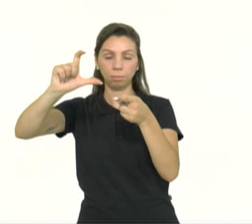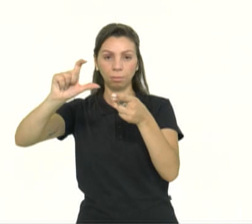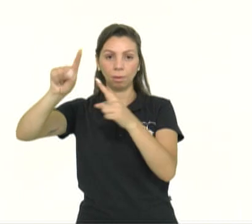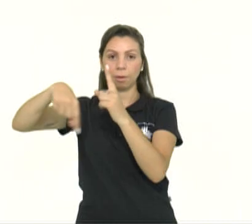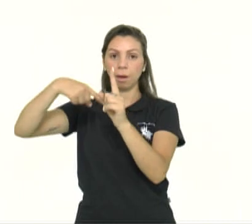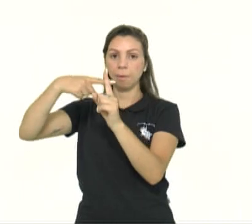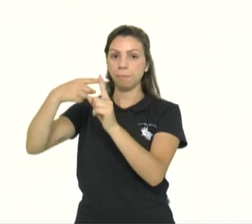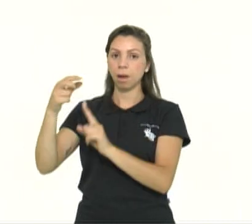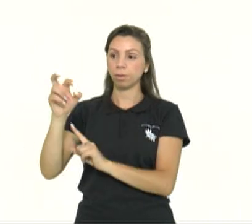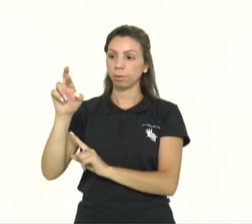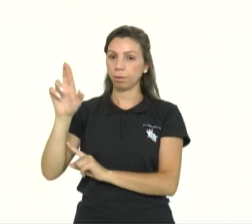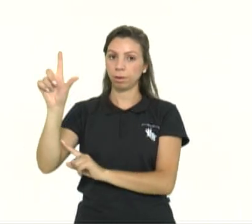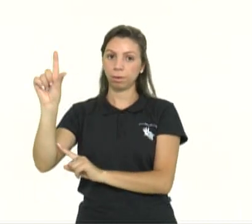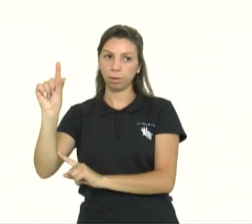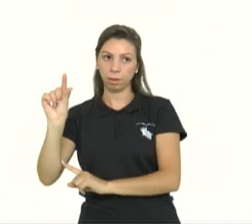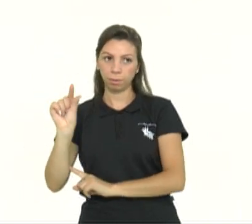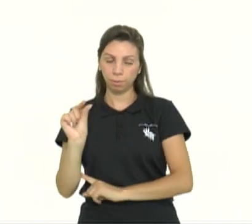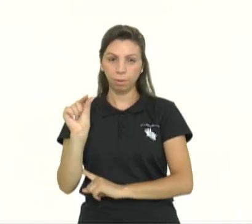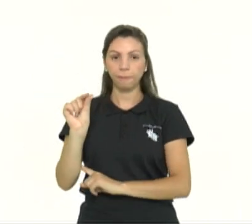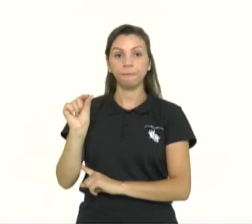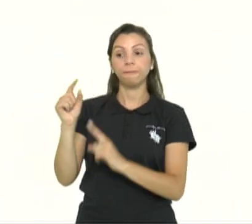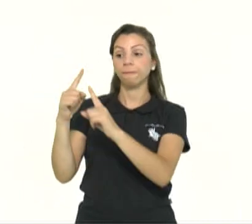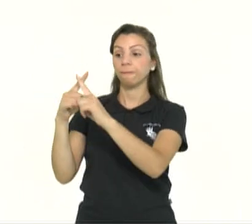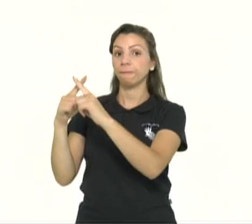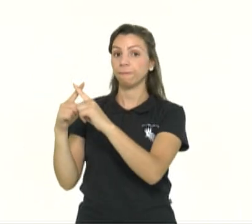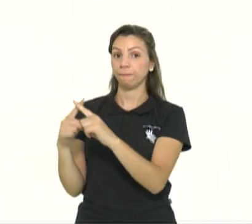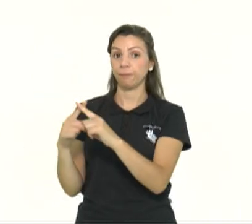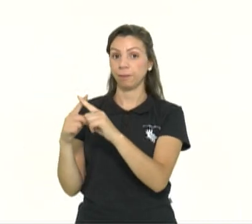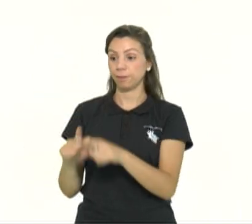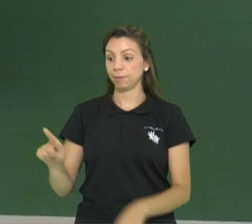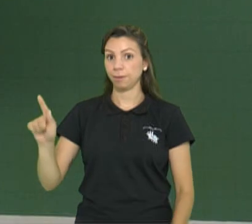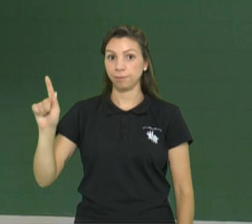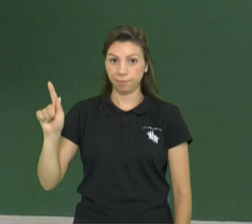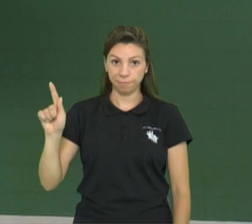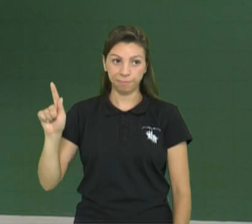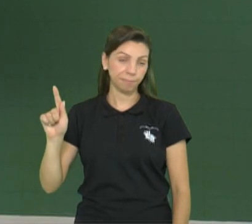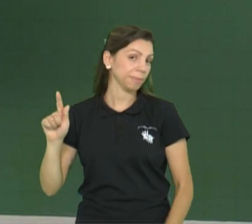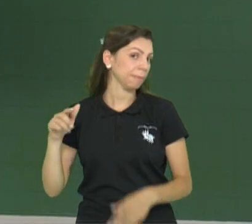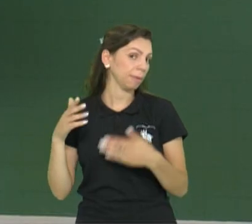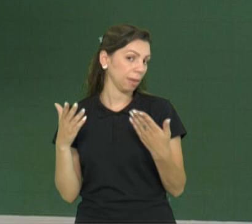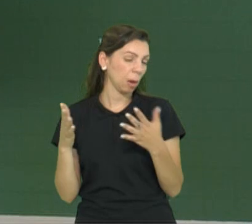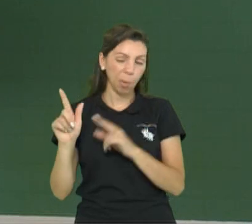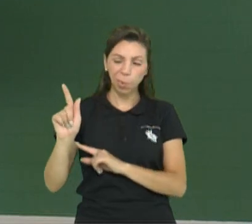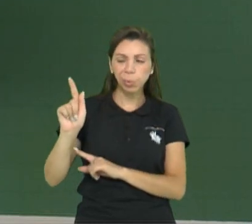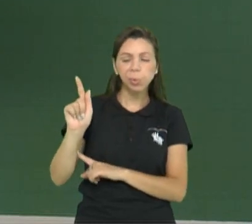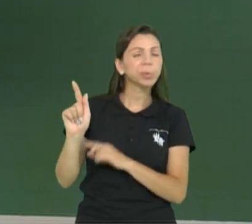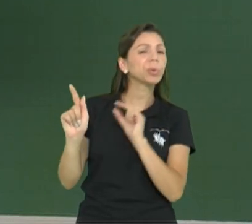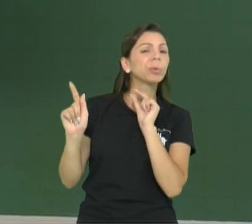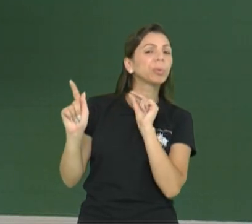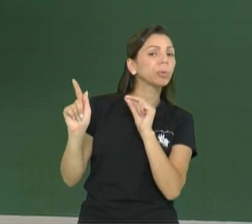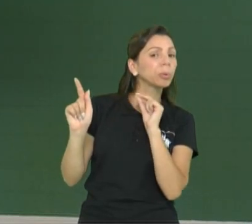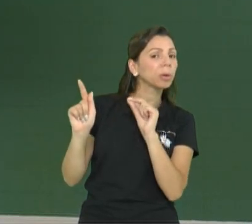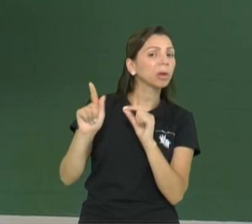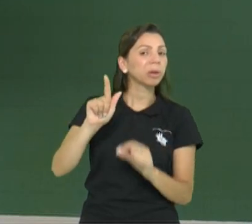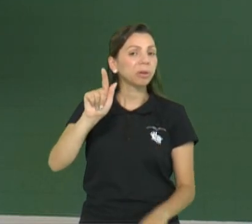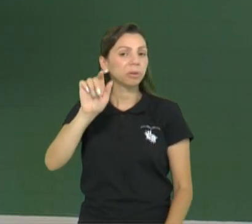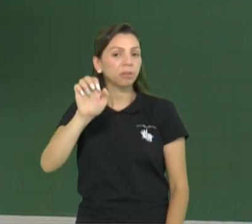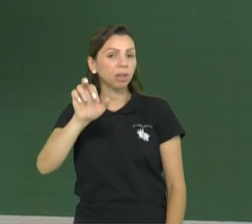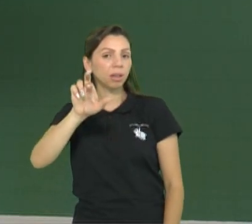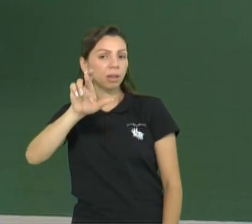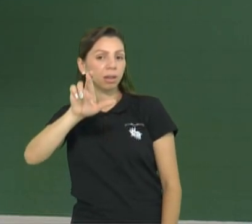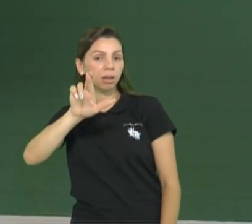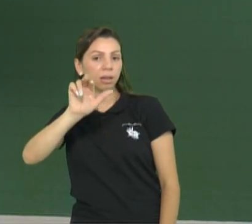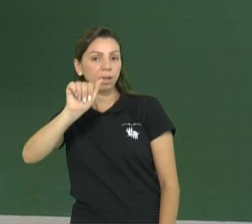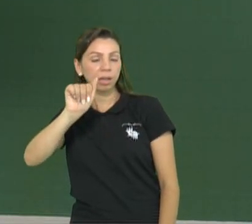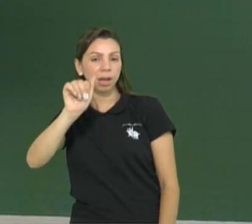raio menor vezes a geratriz. Aqui deixa eu dar uma paradinha nessa questão da geratriz, porque normalmente ocorre